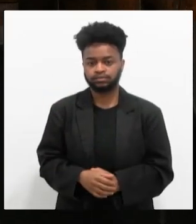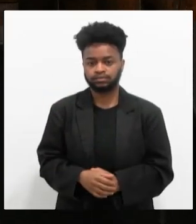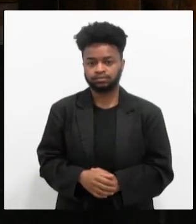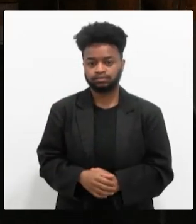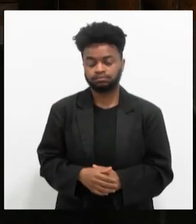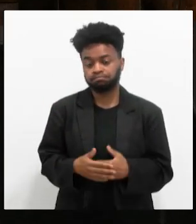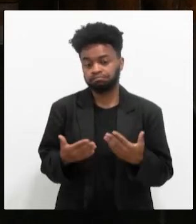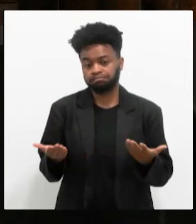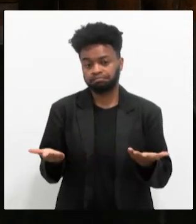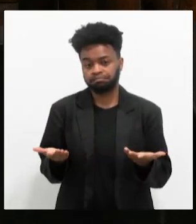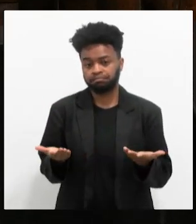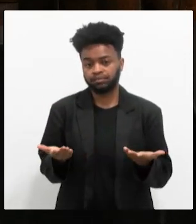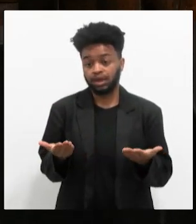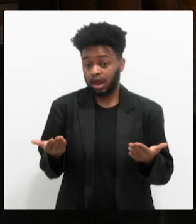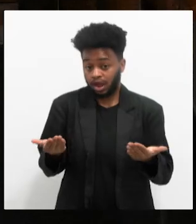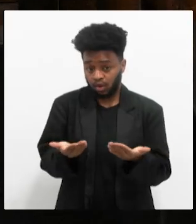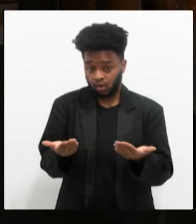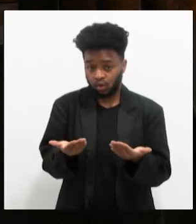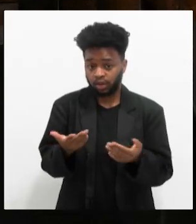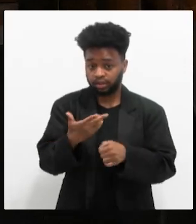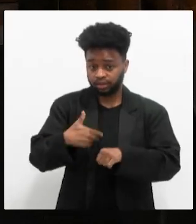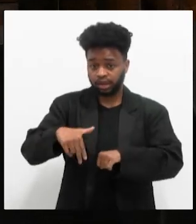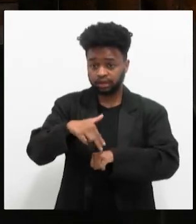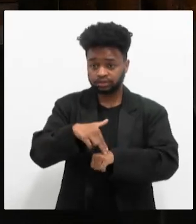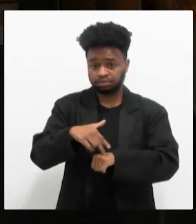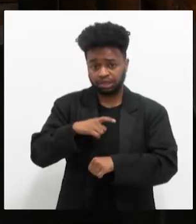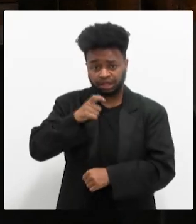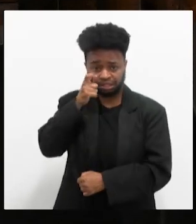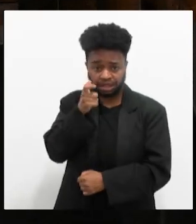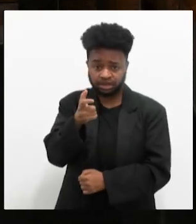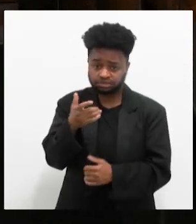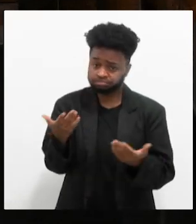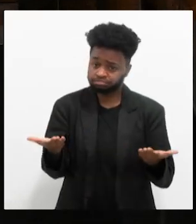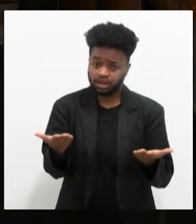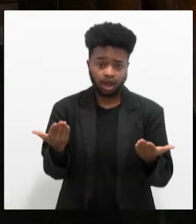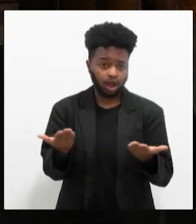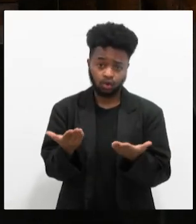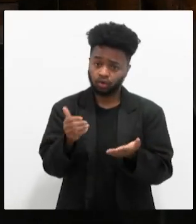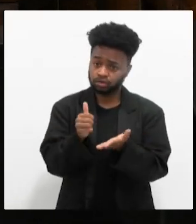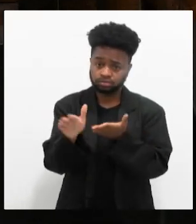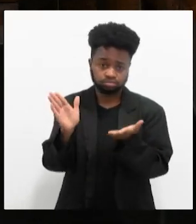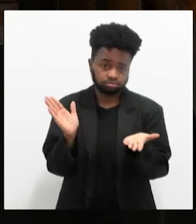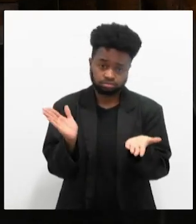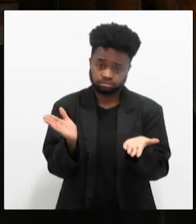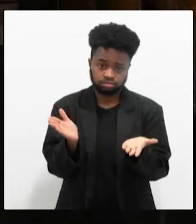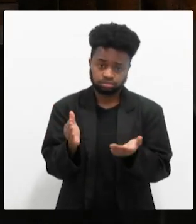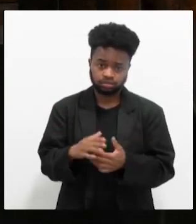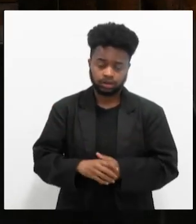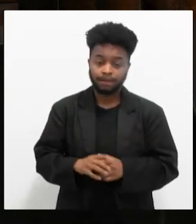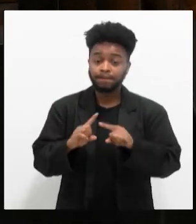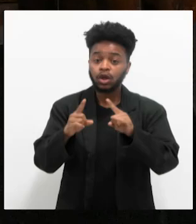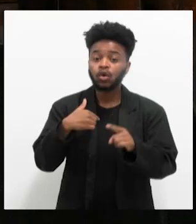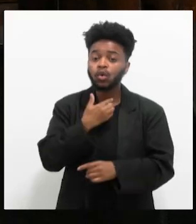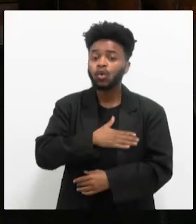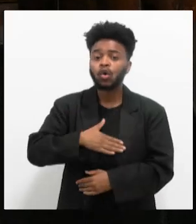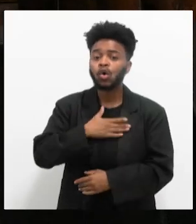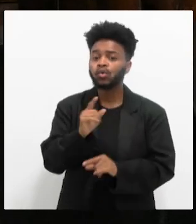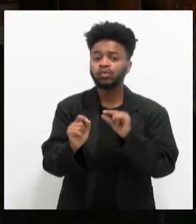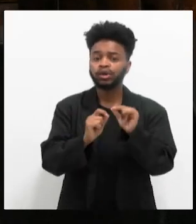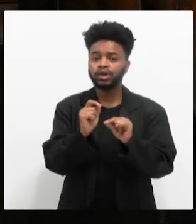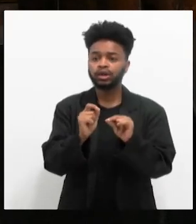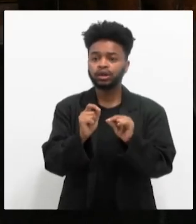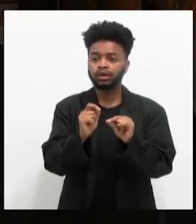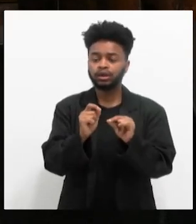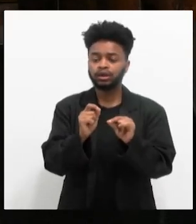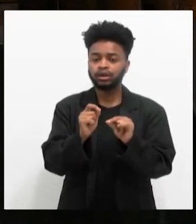Quer dizer, agora a União passa a ter interesse, então agora vai sair. Mas o que eu mostro é que os